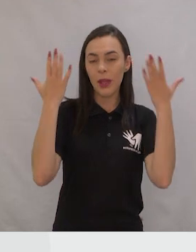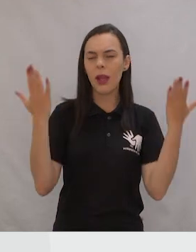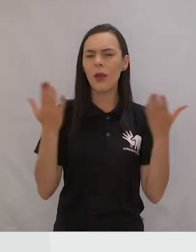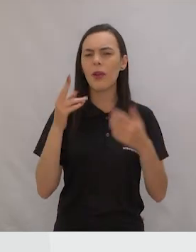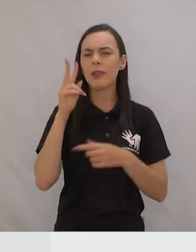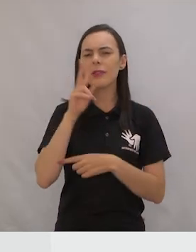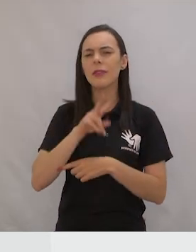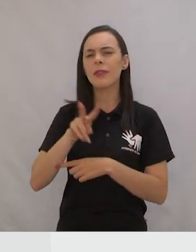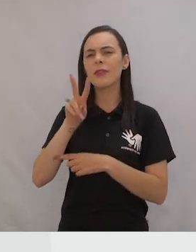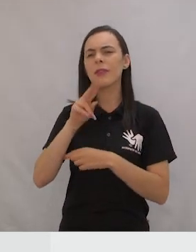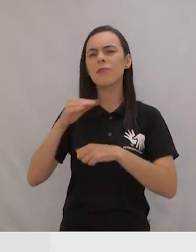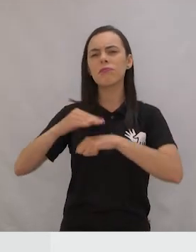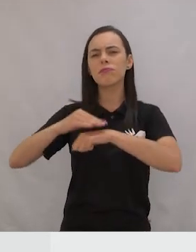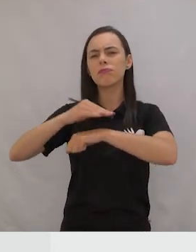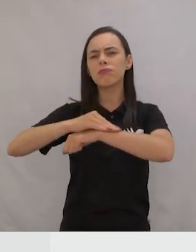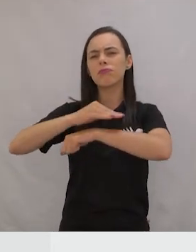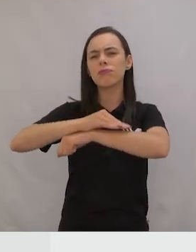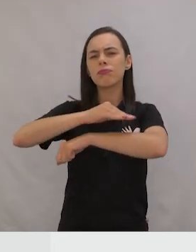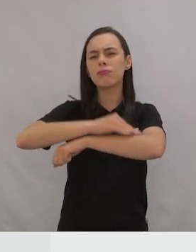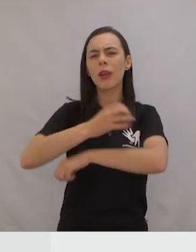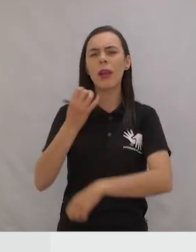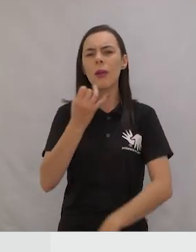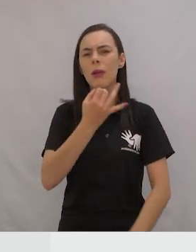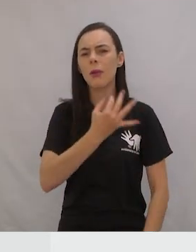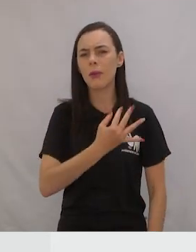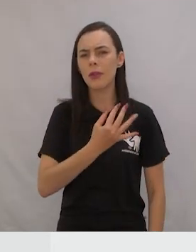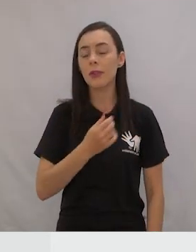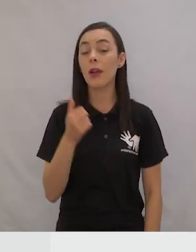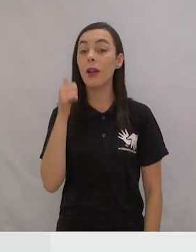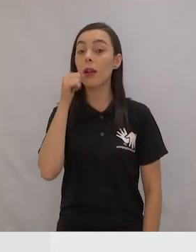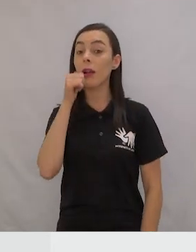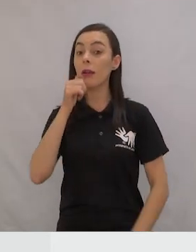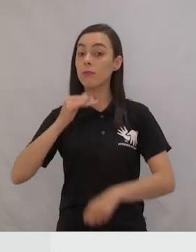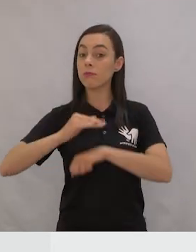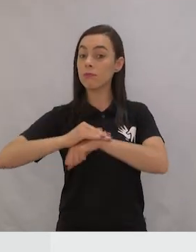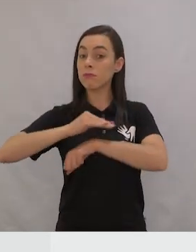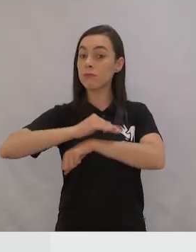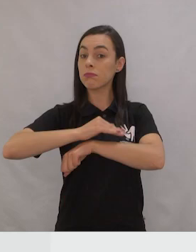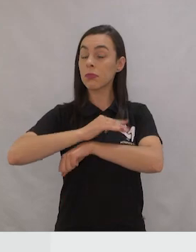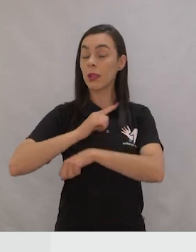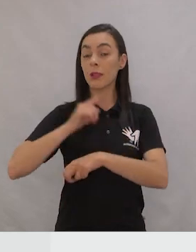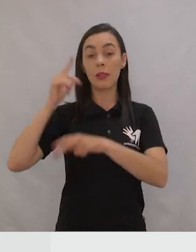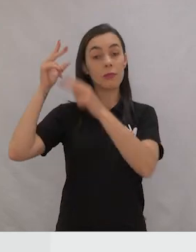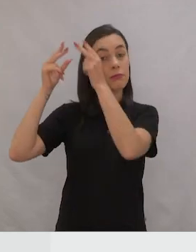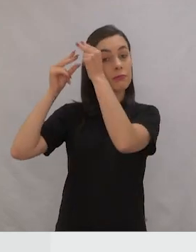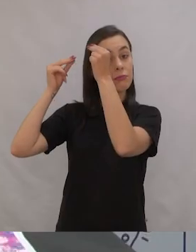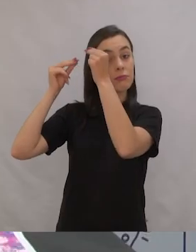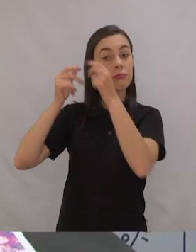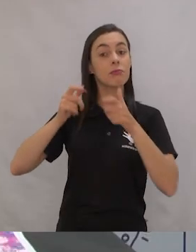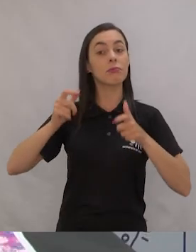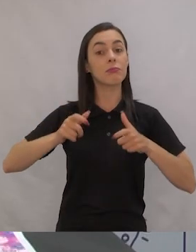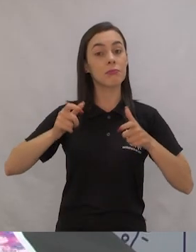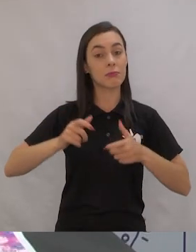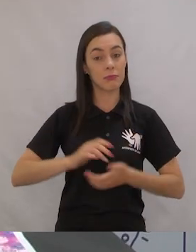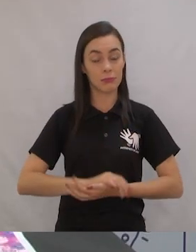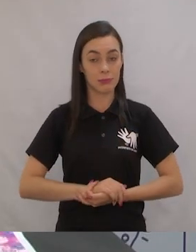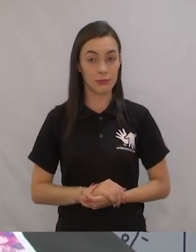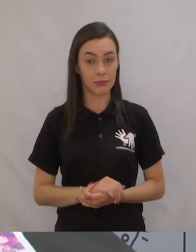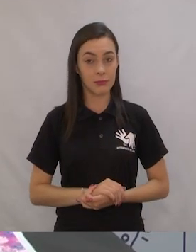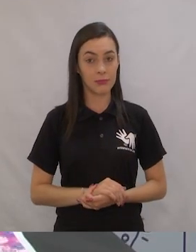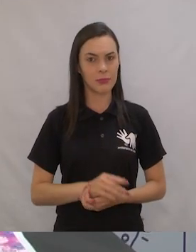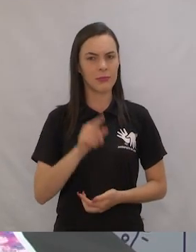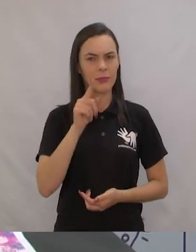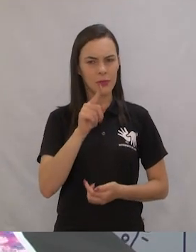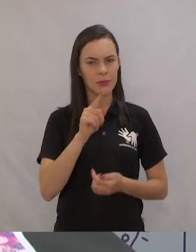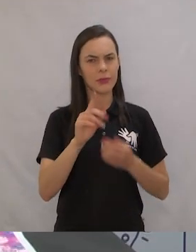adição. Quantos sapinhos nós temos aqui? Aonde está a sapinha com lacinho? Muito bem.